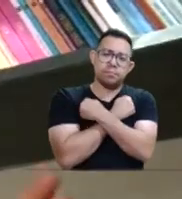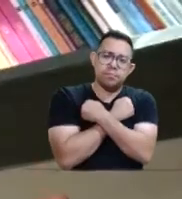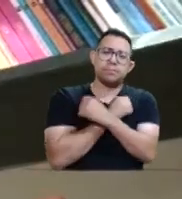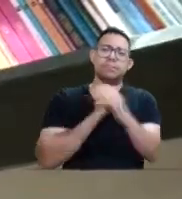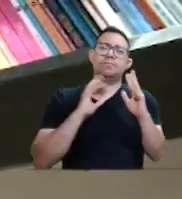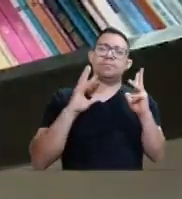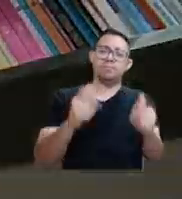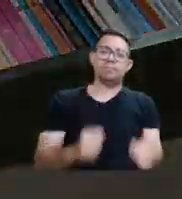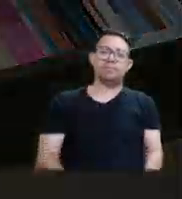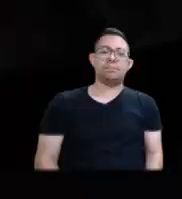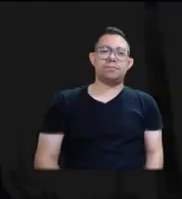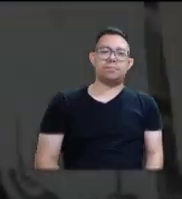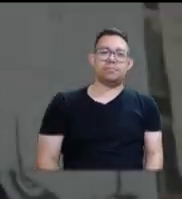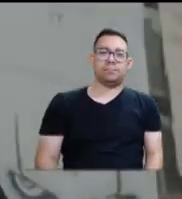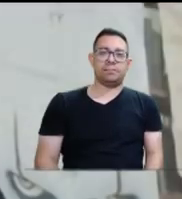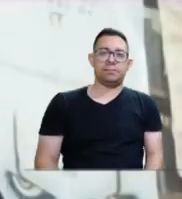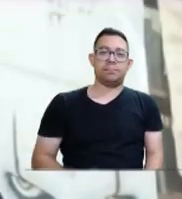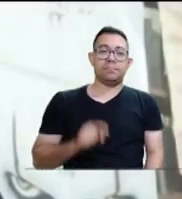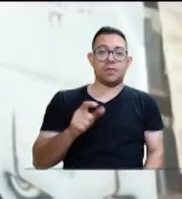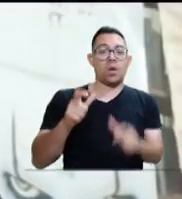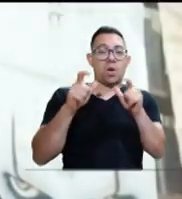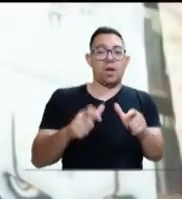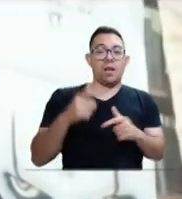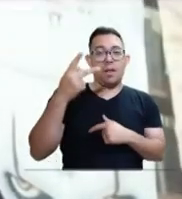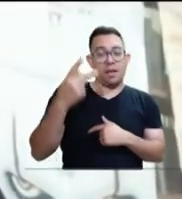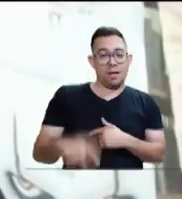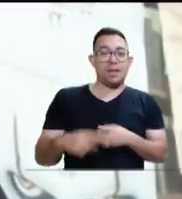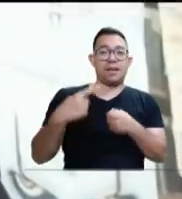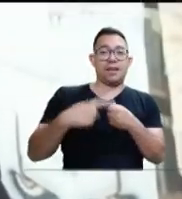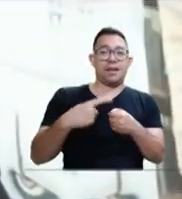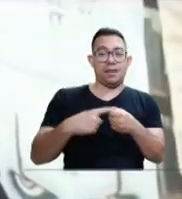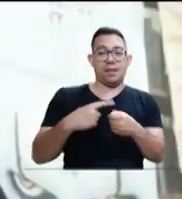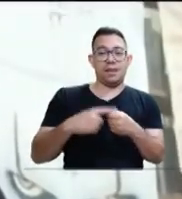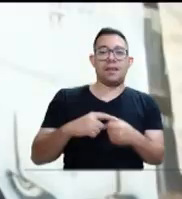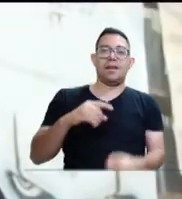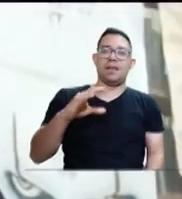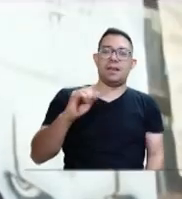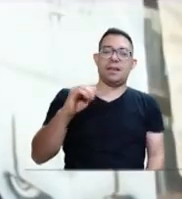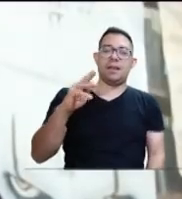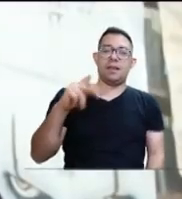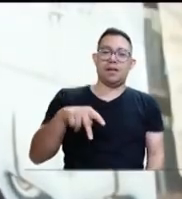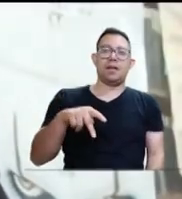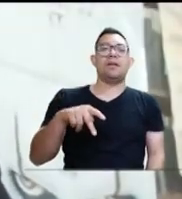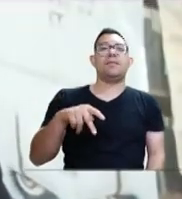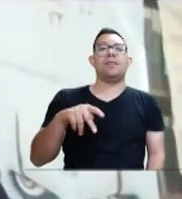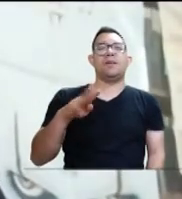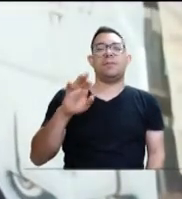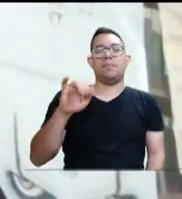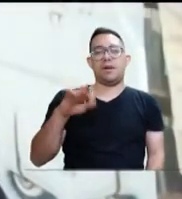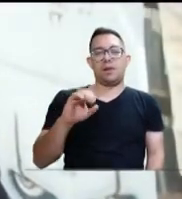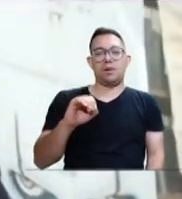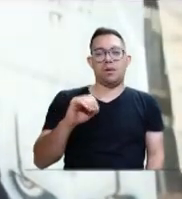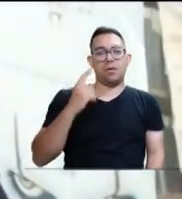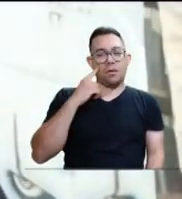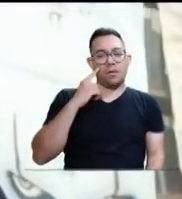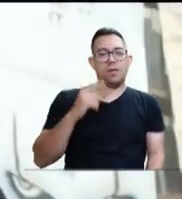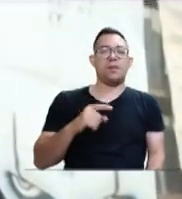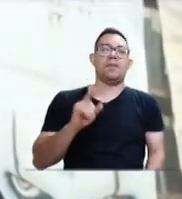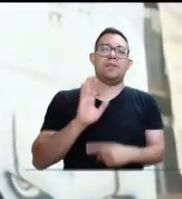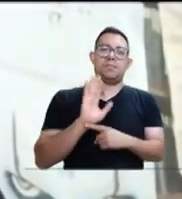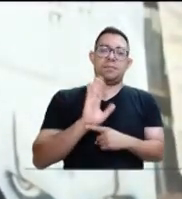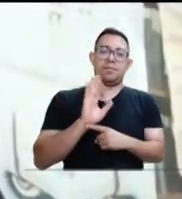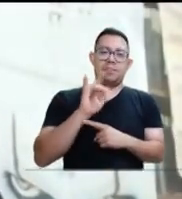e deixo um abraço a todos. A nossa videolocadora está localizada aqui na cidade de Capim Branco, Ômega Videolocadora.